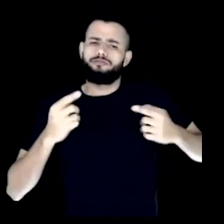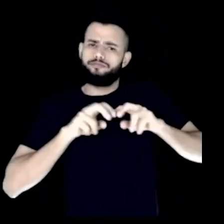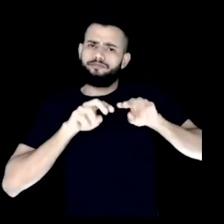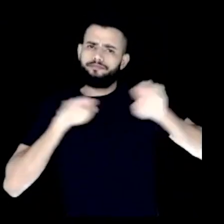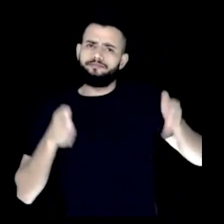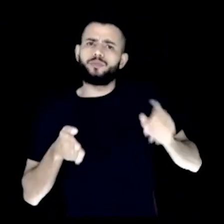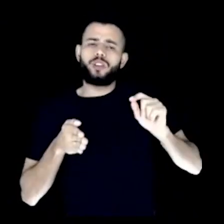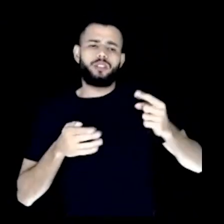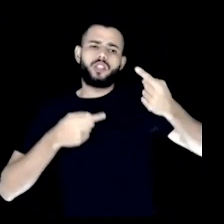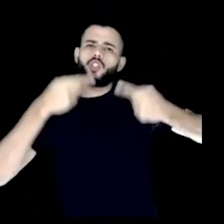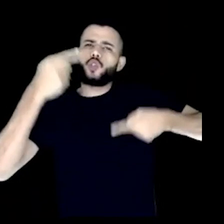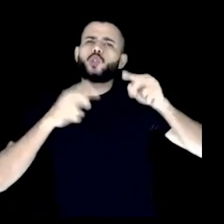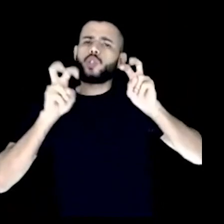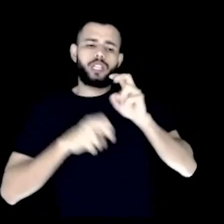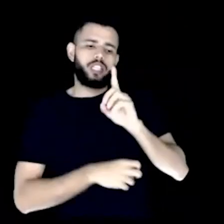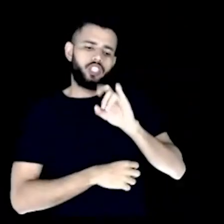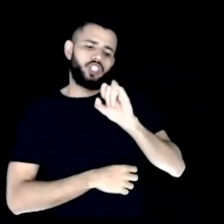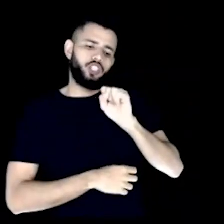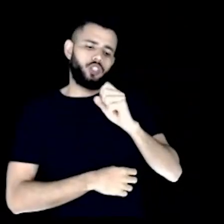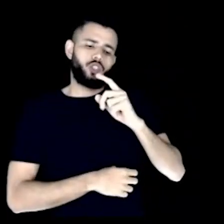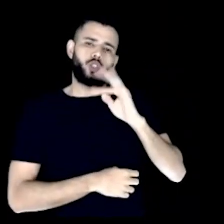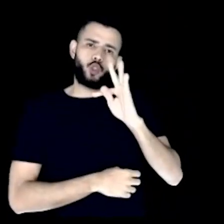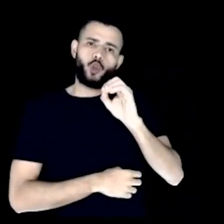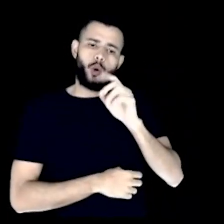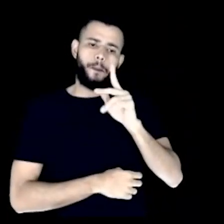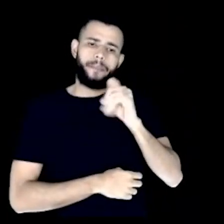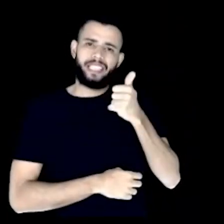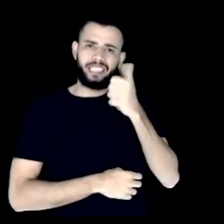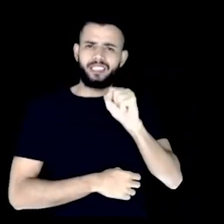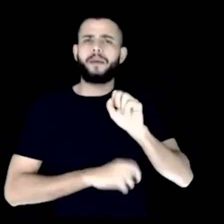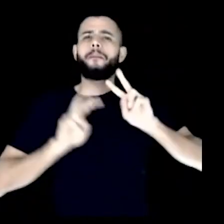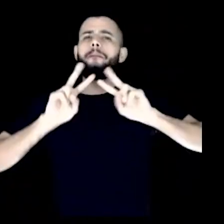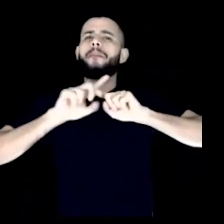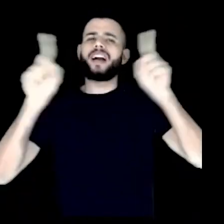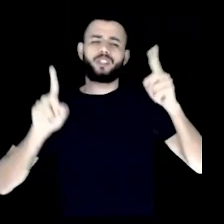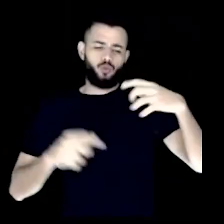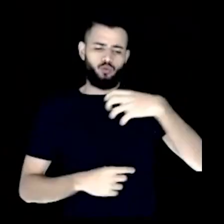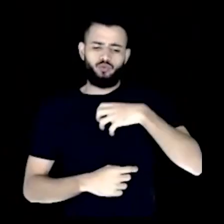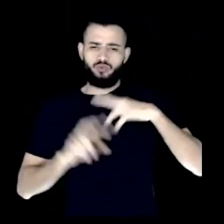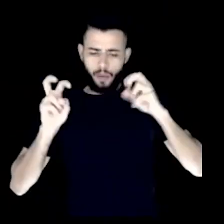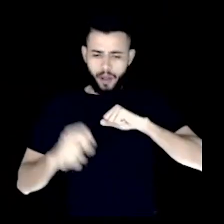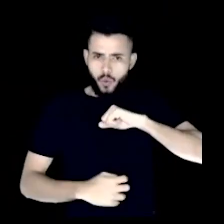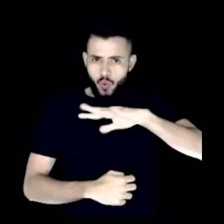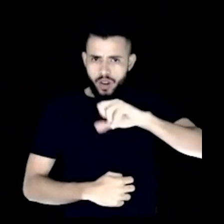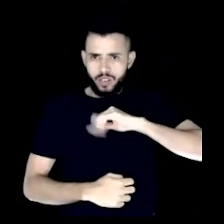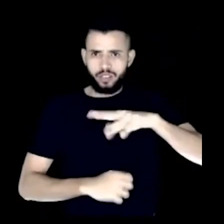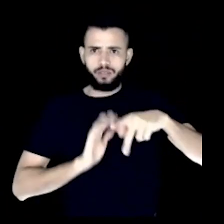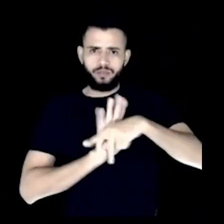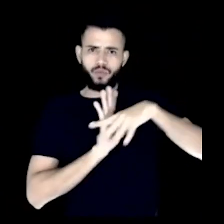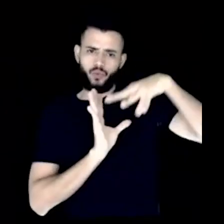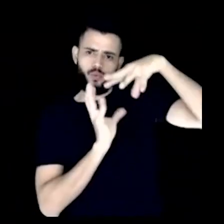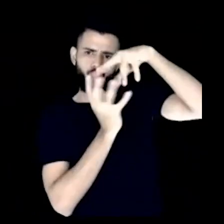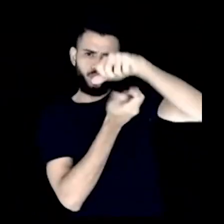de hoje, nós vamos falar sobre distopias. Distopias com uma temática queer, desviantes no fim